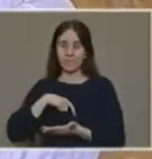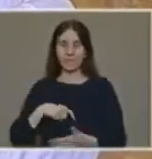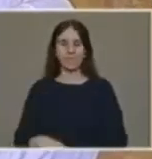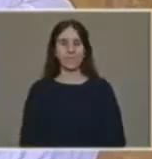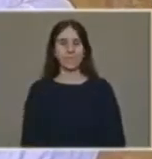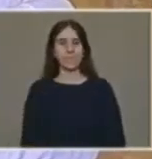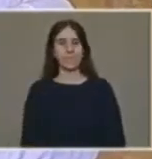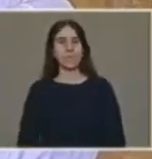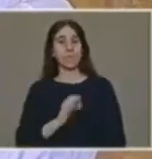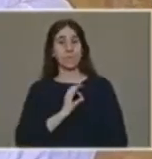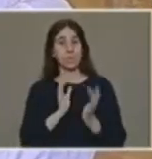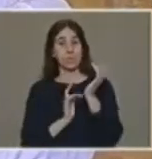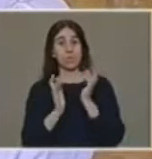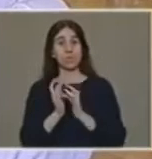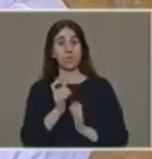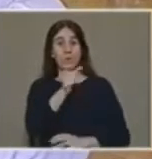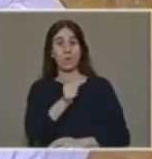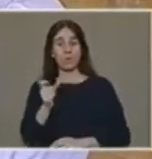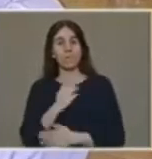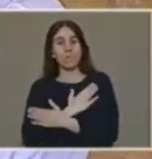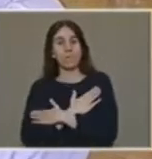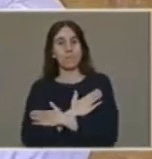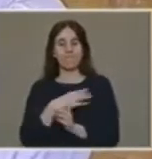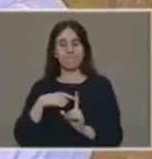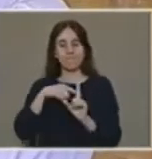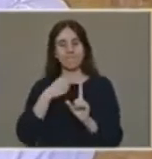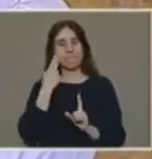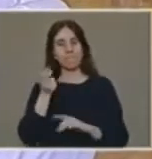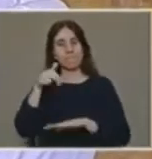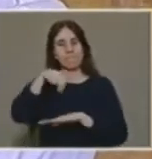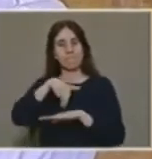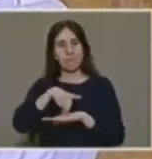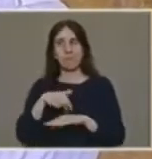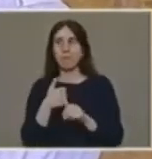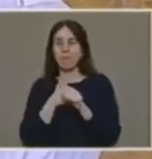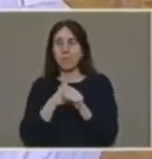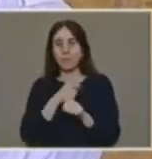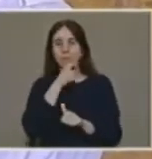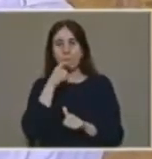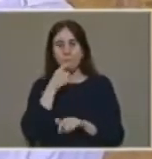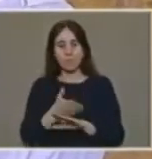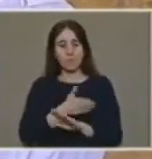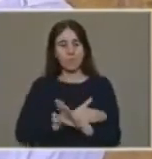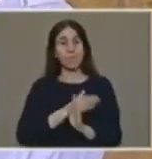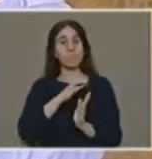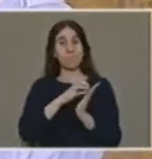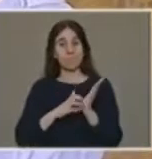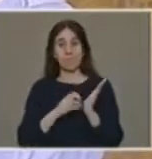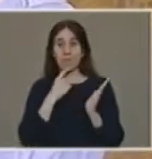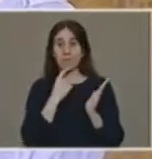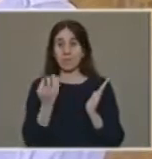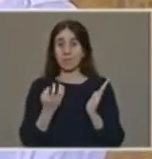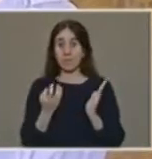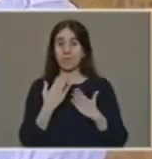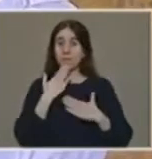Senhor Jesus Cristo, amigo dos homens, que pela vossa cruz e ressurreição cumpristes o que diziam as Escrituras,